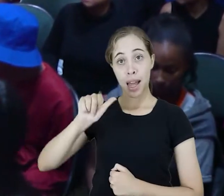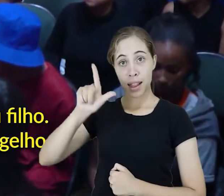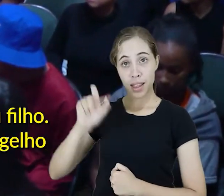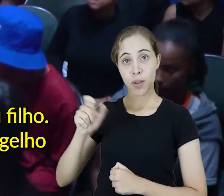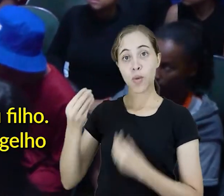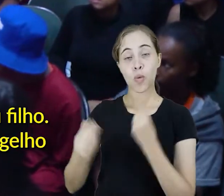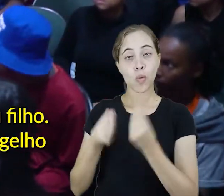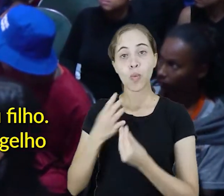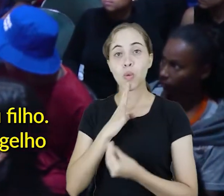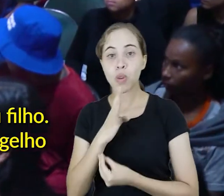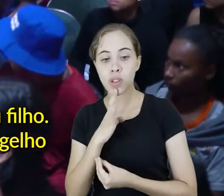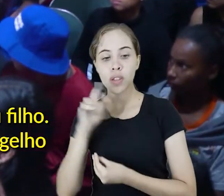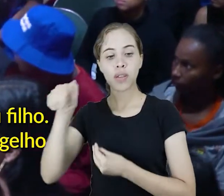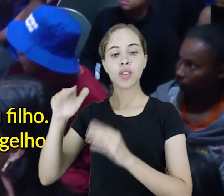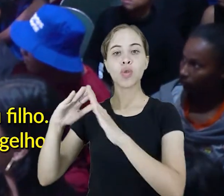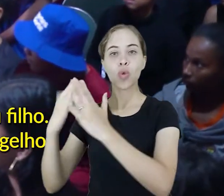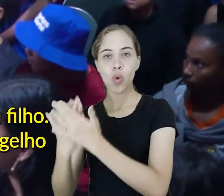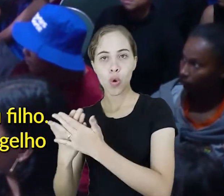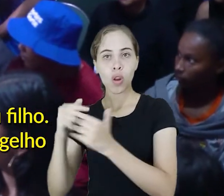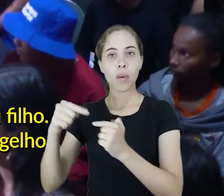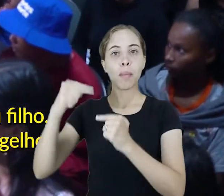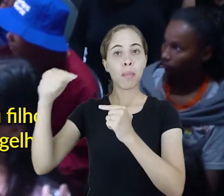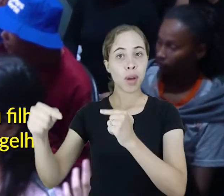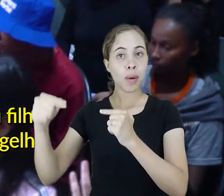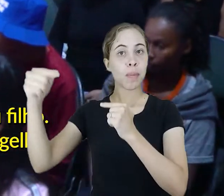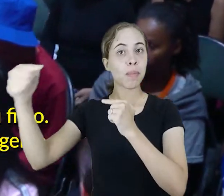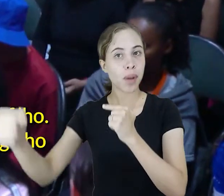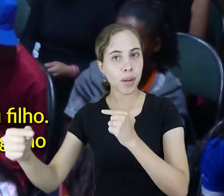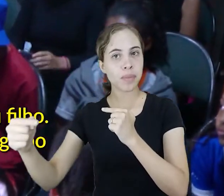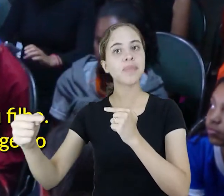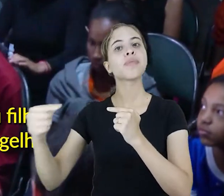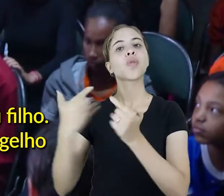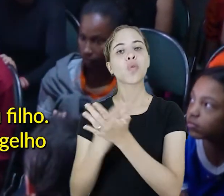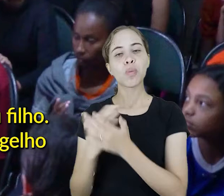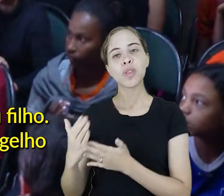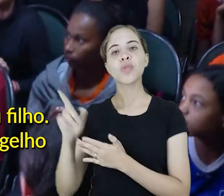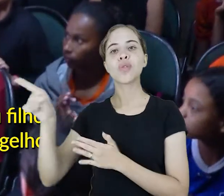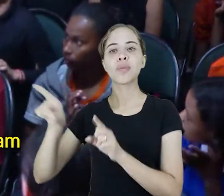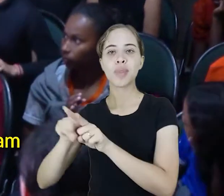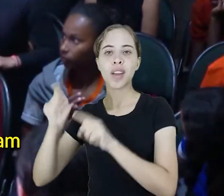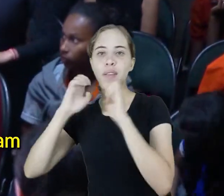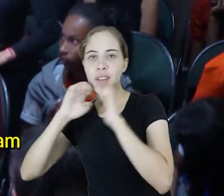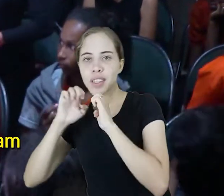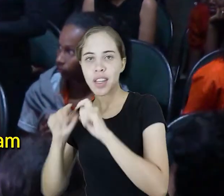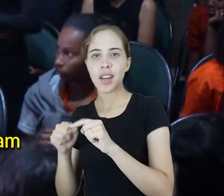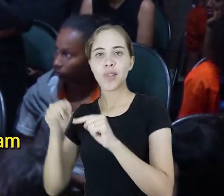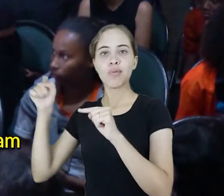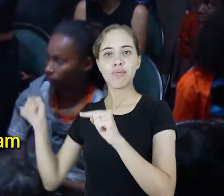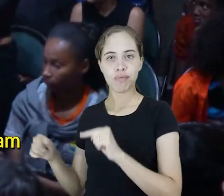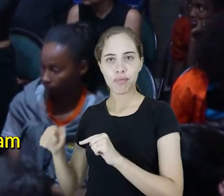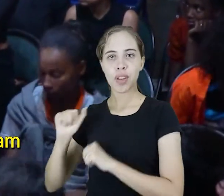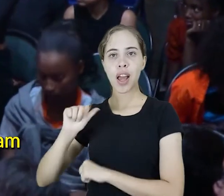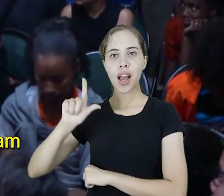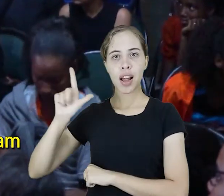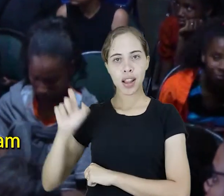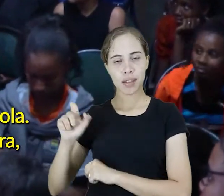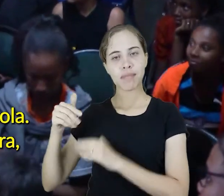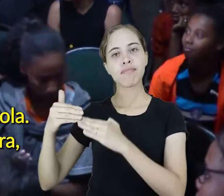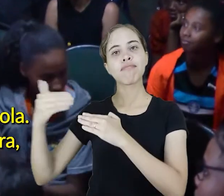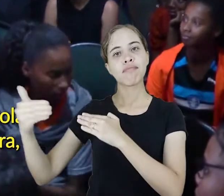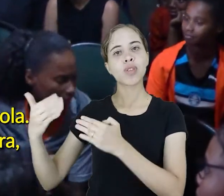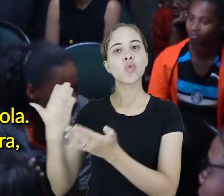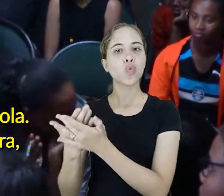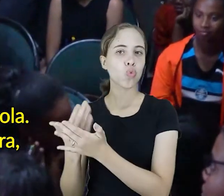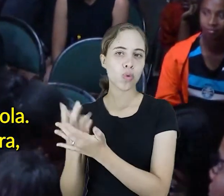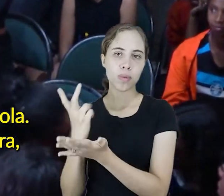pelo Júnior na escola, que é o meu filho. A Kio conheceu o Evangelho pelo Ale, que estudam